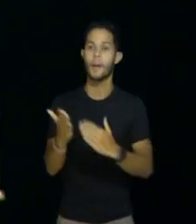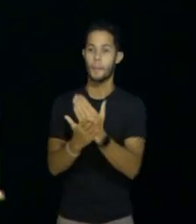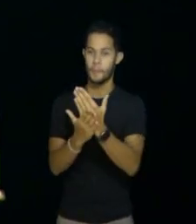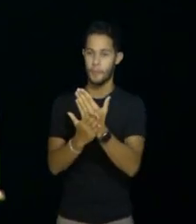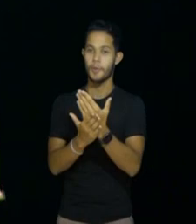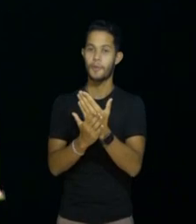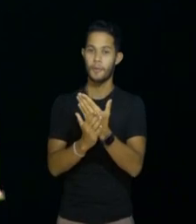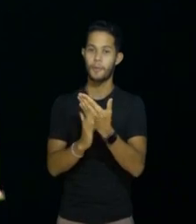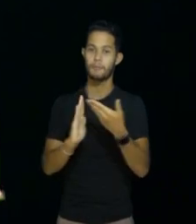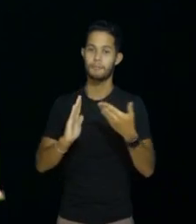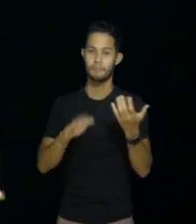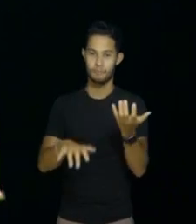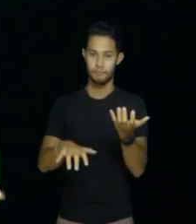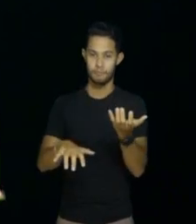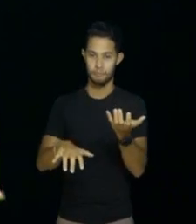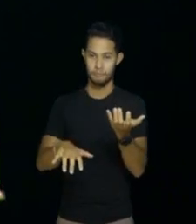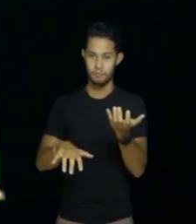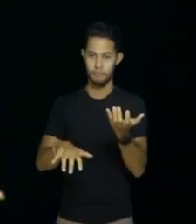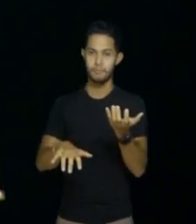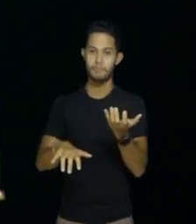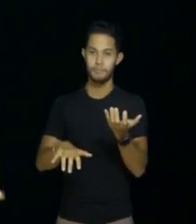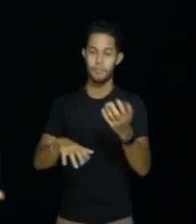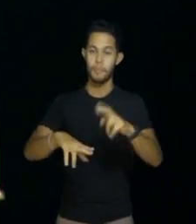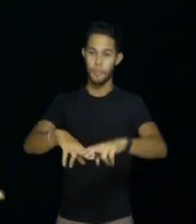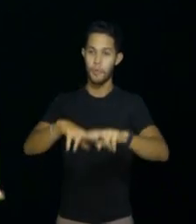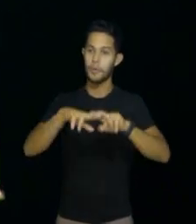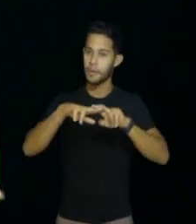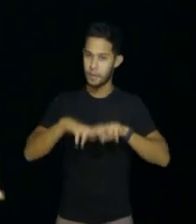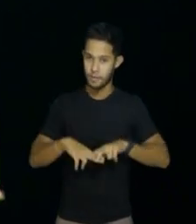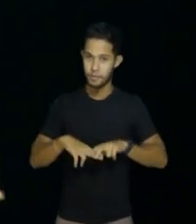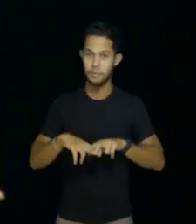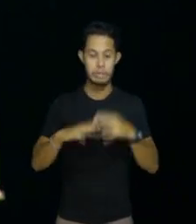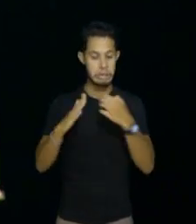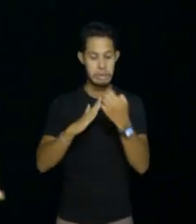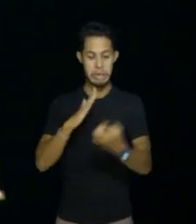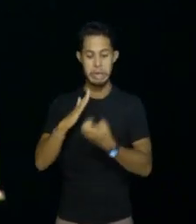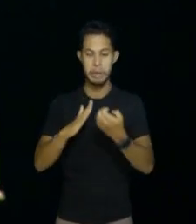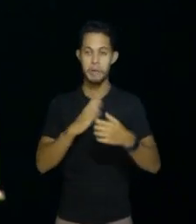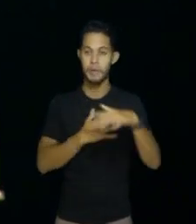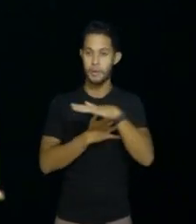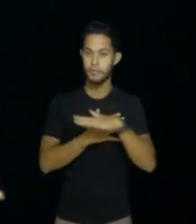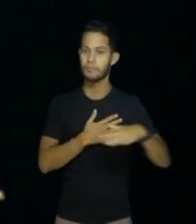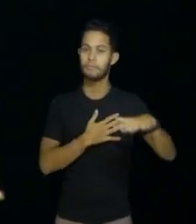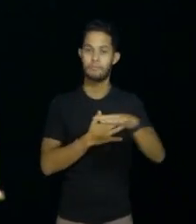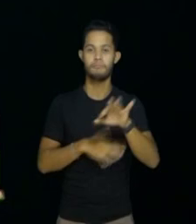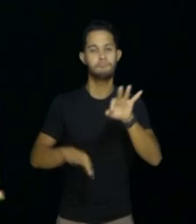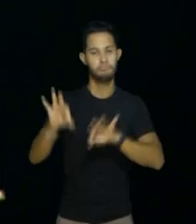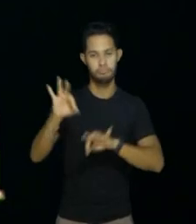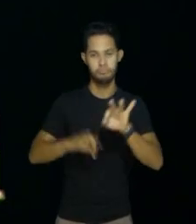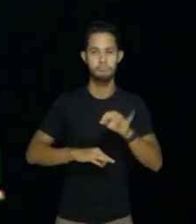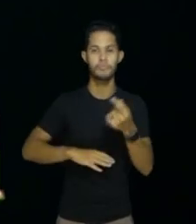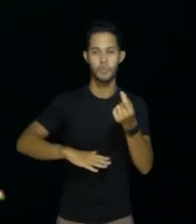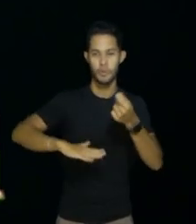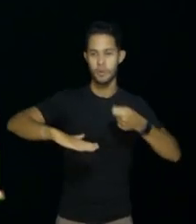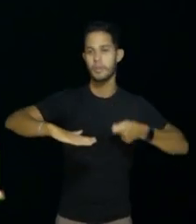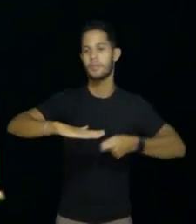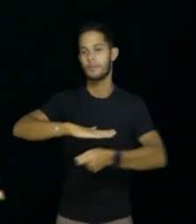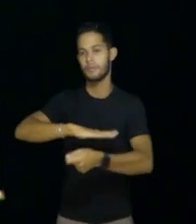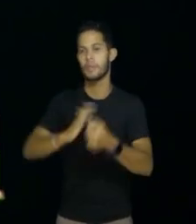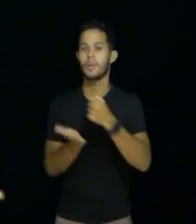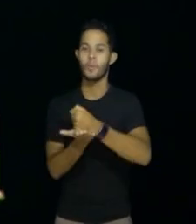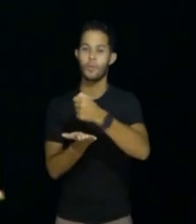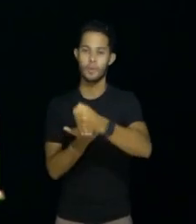Nacional. E com isso, as empresas se programaram, fizeram investimentos e contrataram